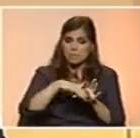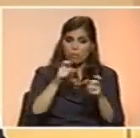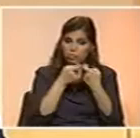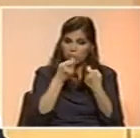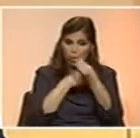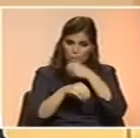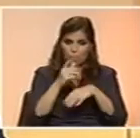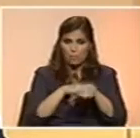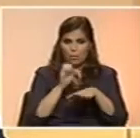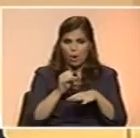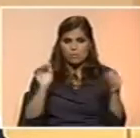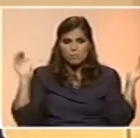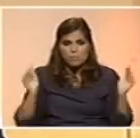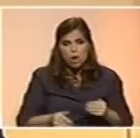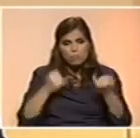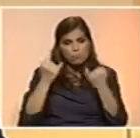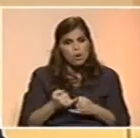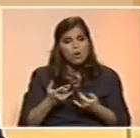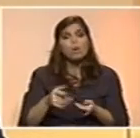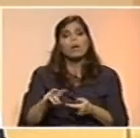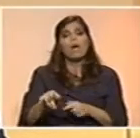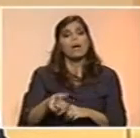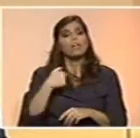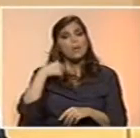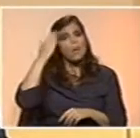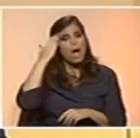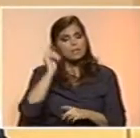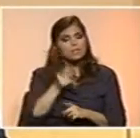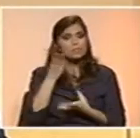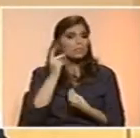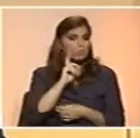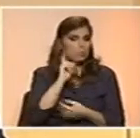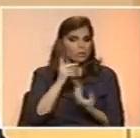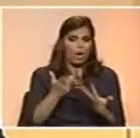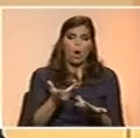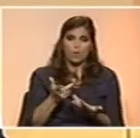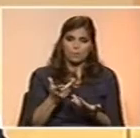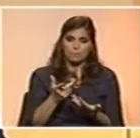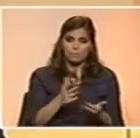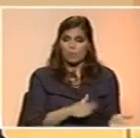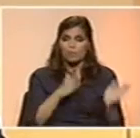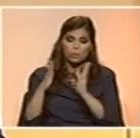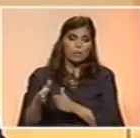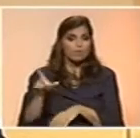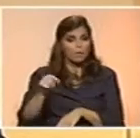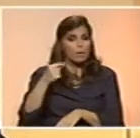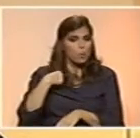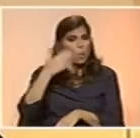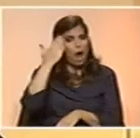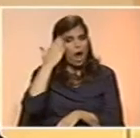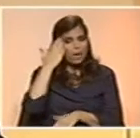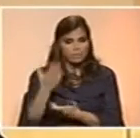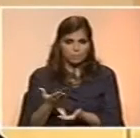restrição calórica, de perda de peso, e eu penso que essa é uma questão extremamente relevante atualmente. Por outro lado, eu acho, e